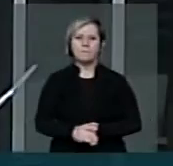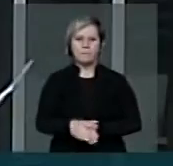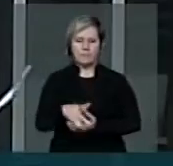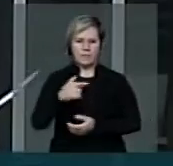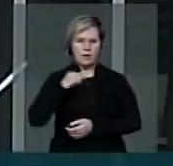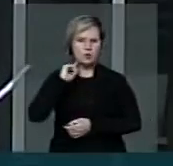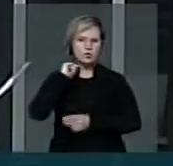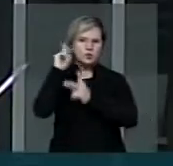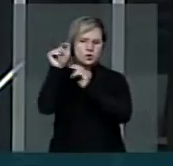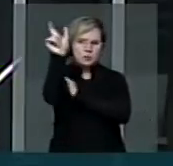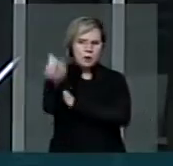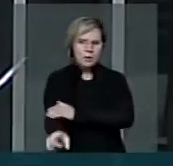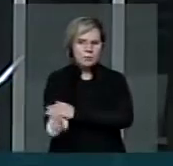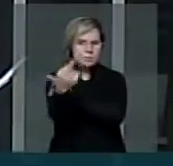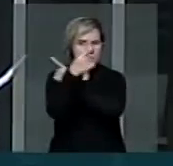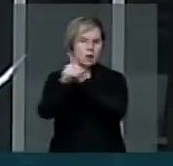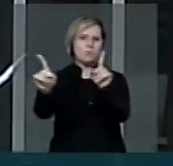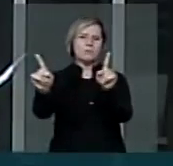feito ele.